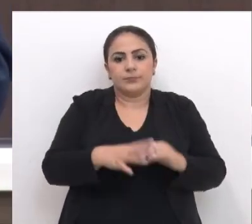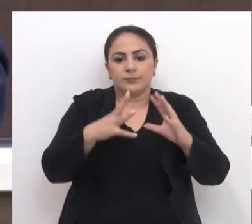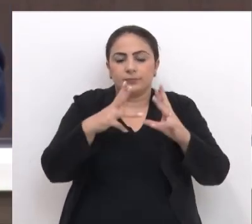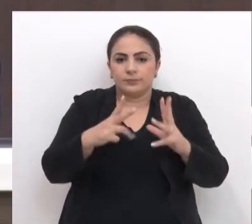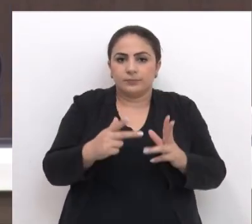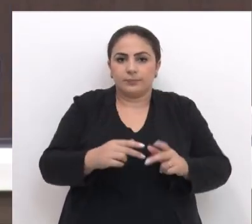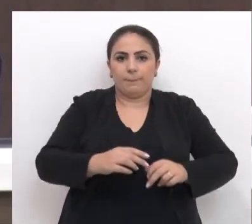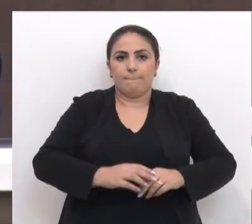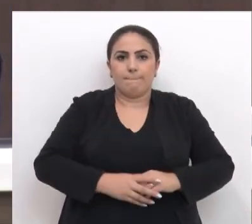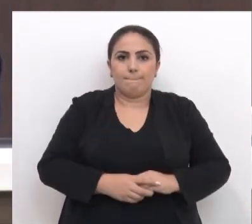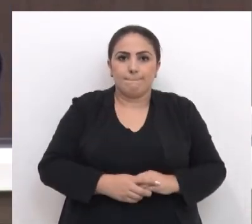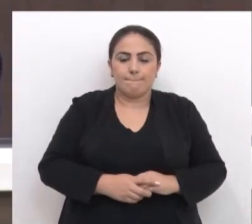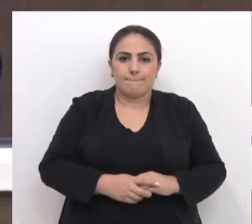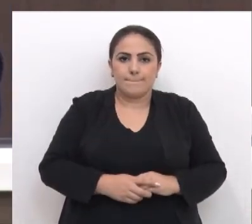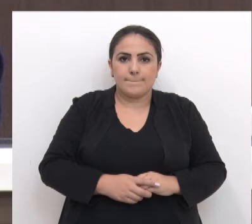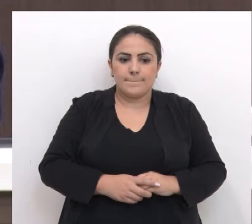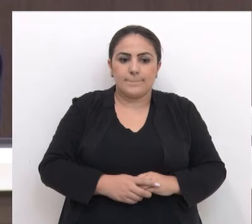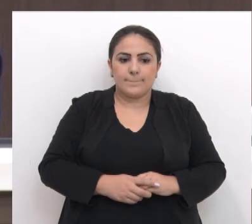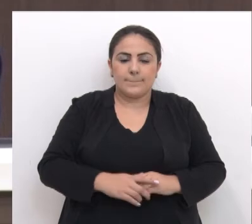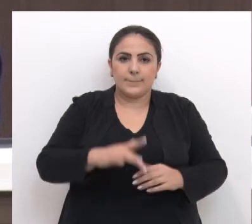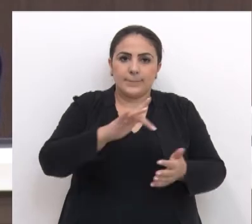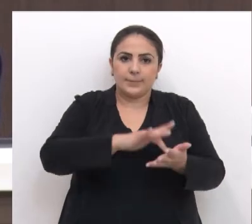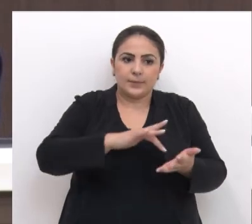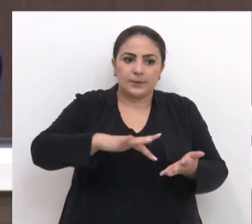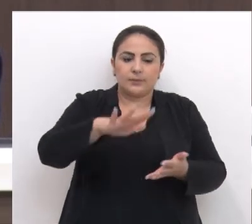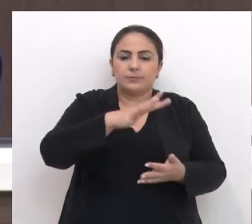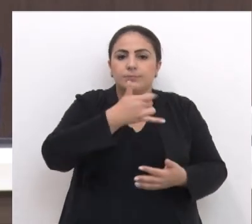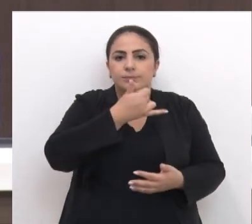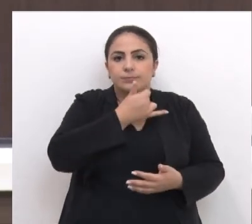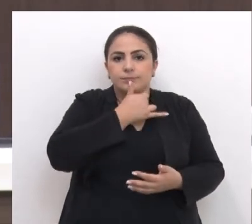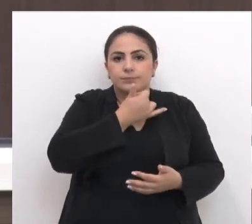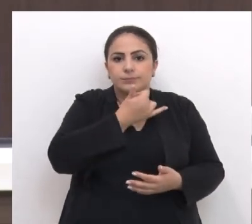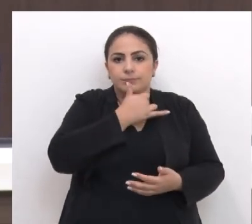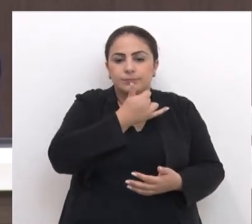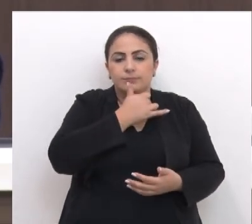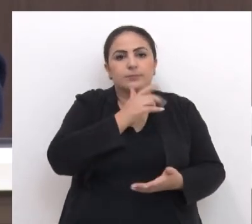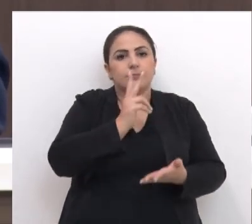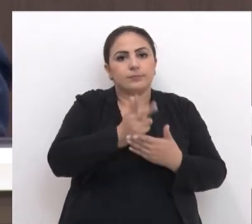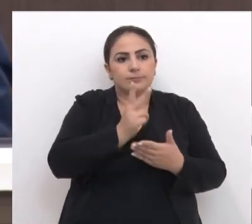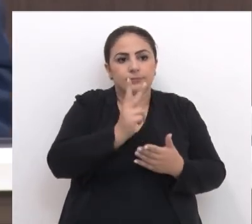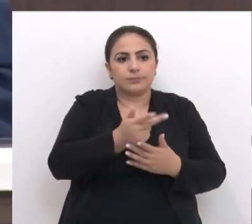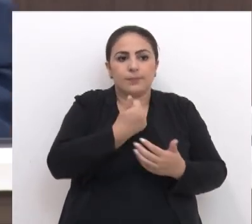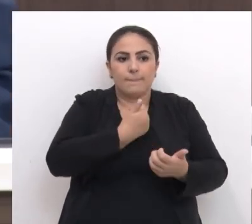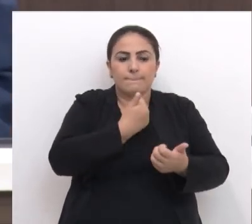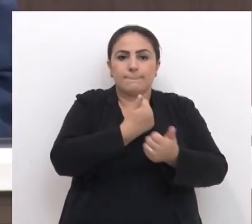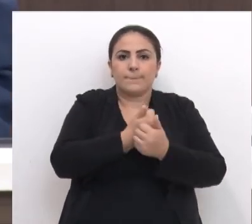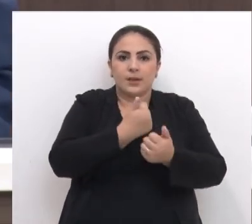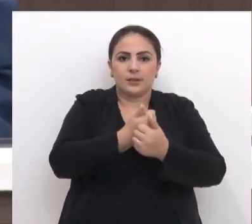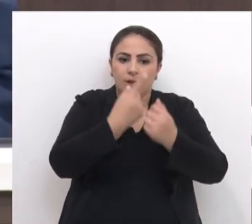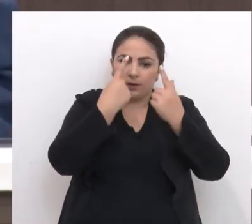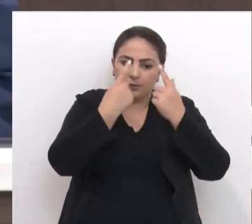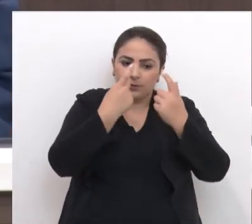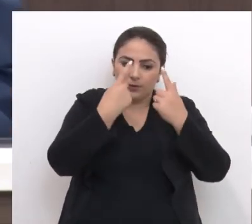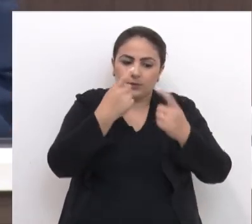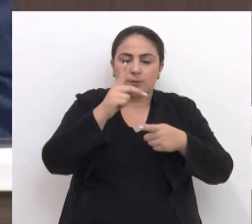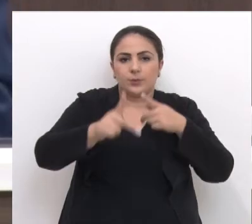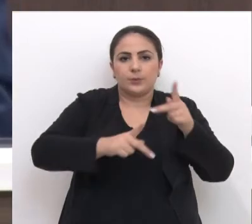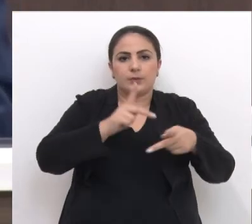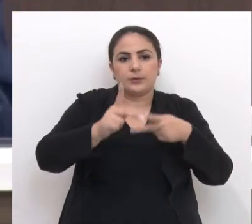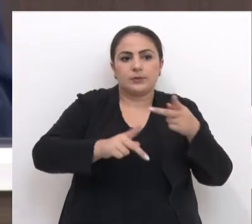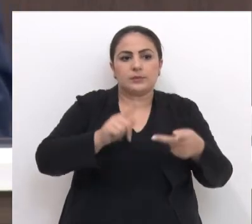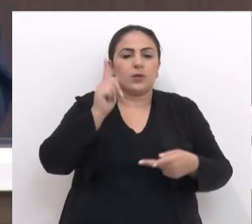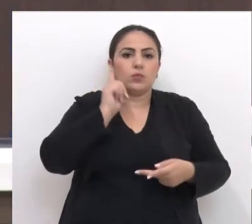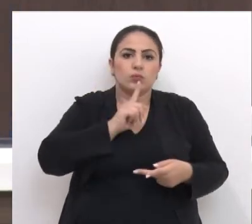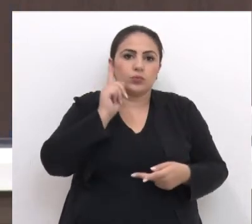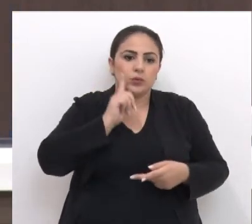de imposição de uma realidade que, infelizmente, ainda continua muito próximo à violência que a